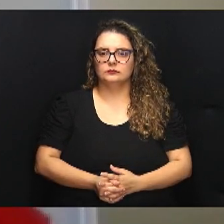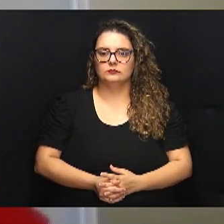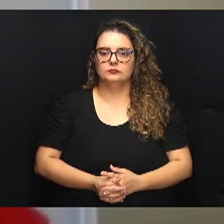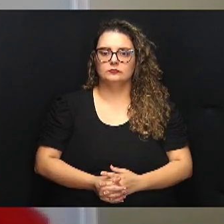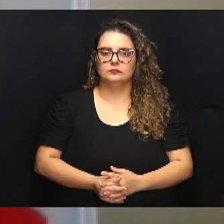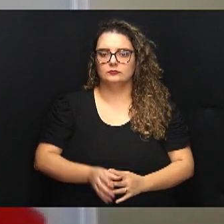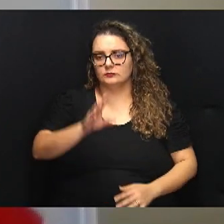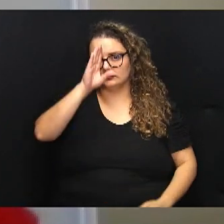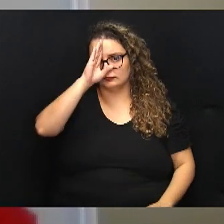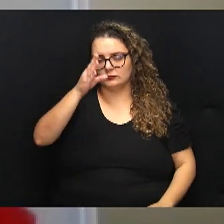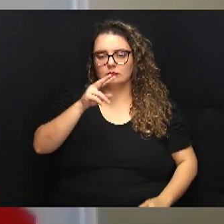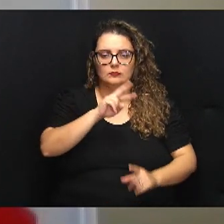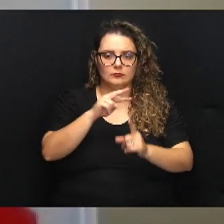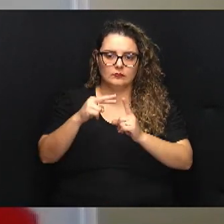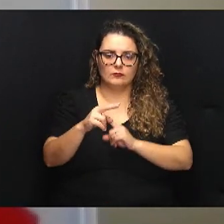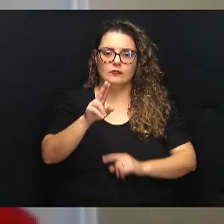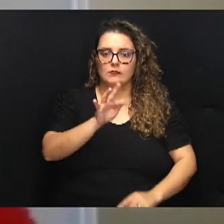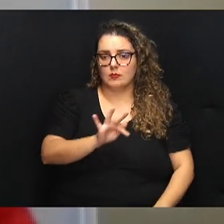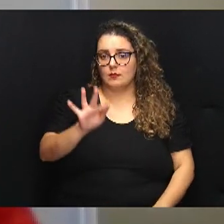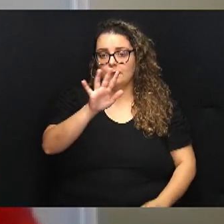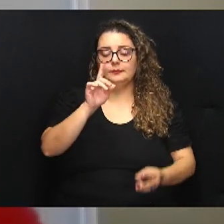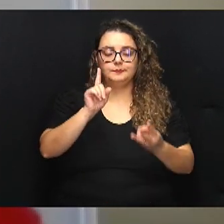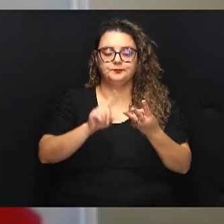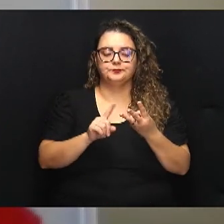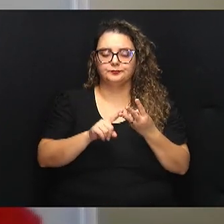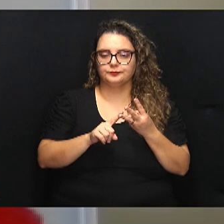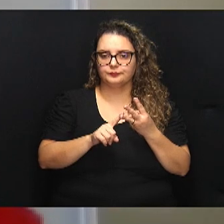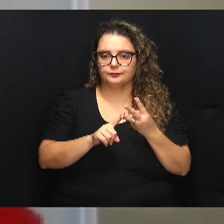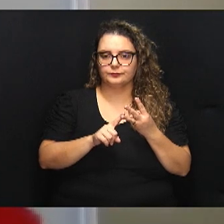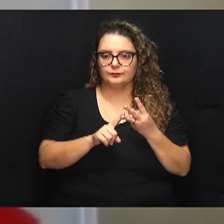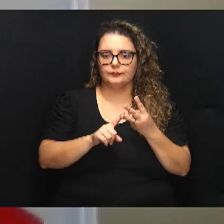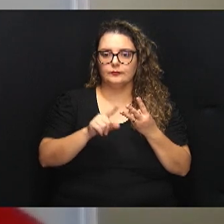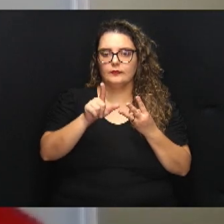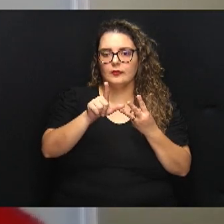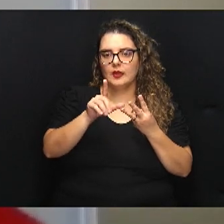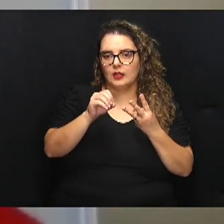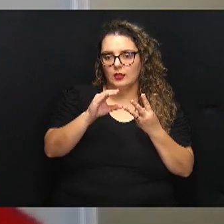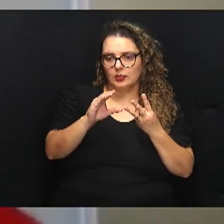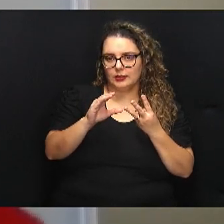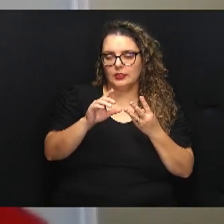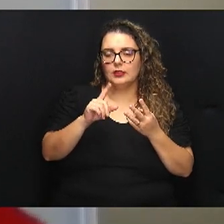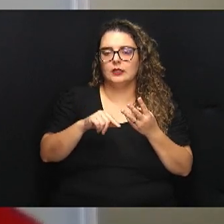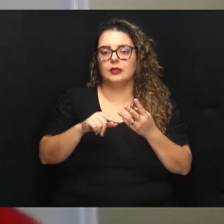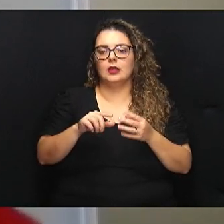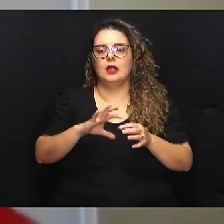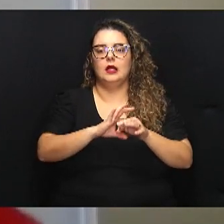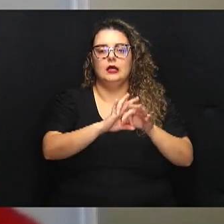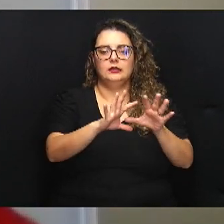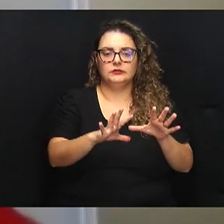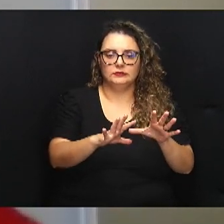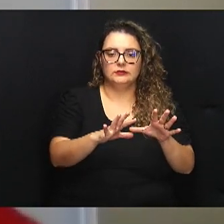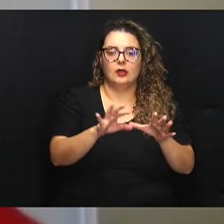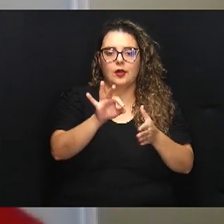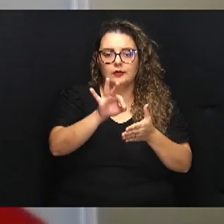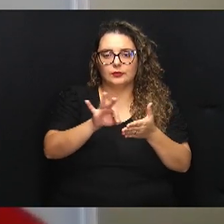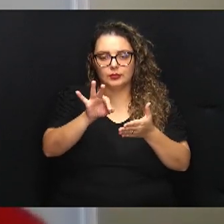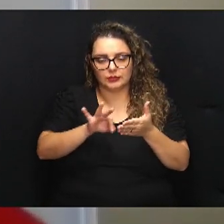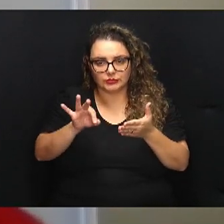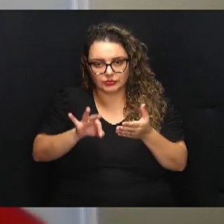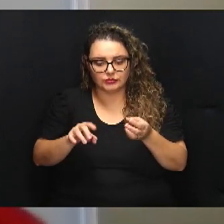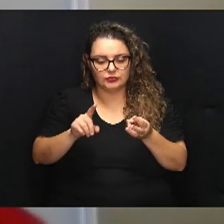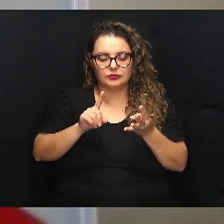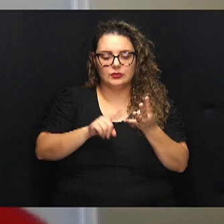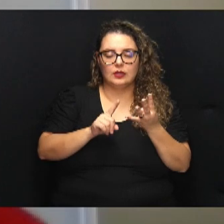fundamentais do ponto de vista da União. A licença, a LOC, que é a licença de operação corretiva, e